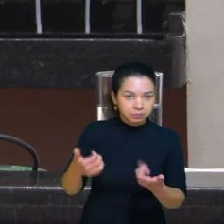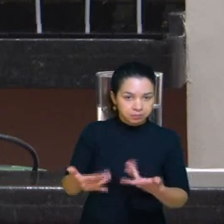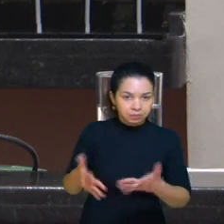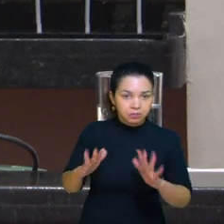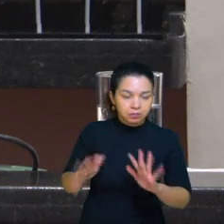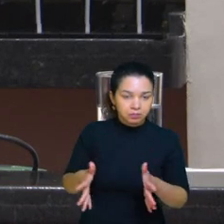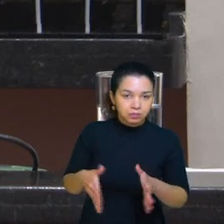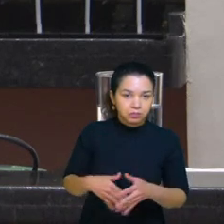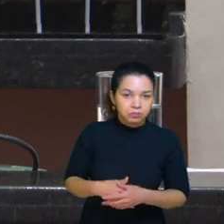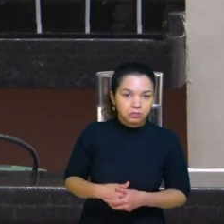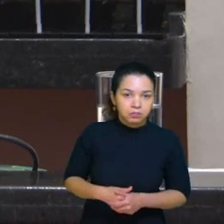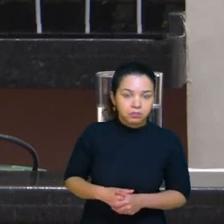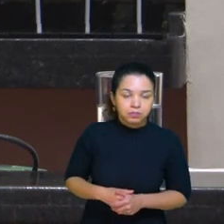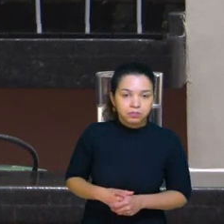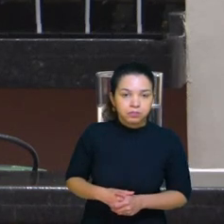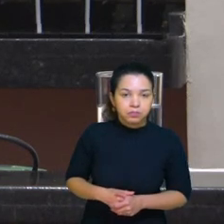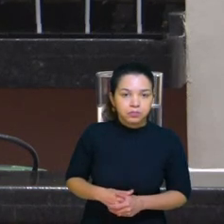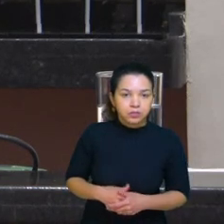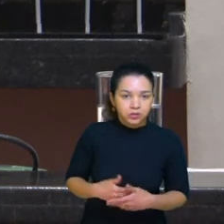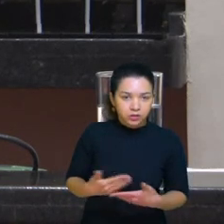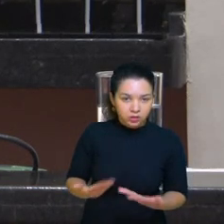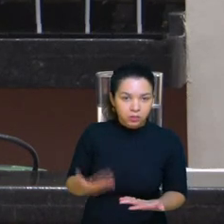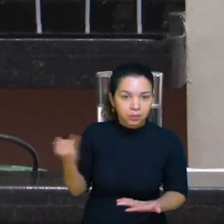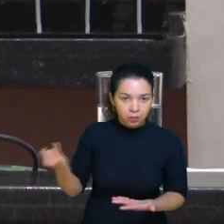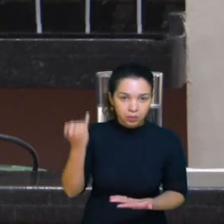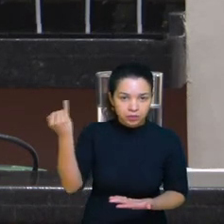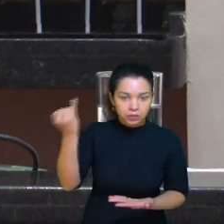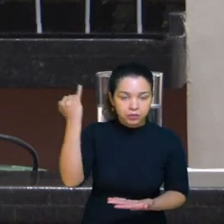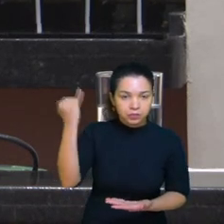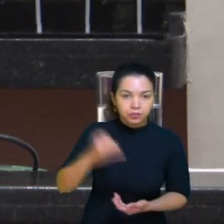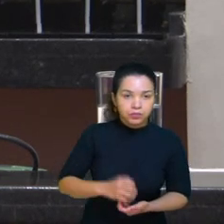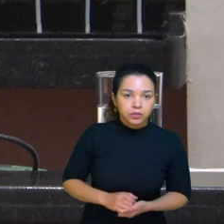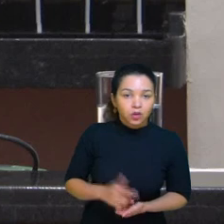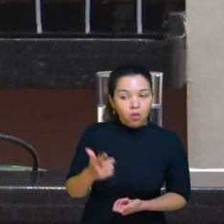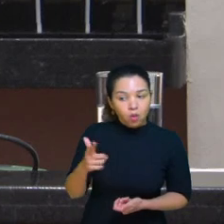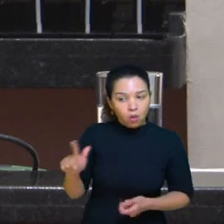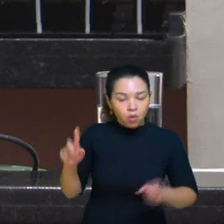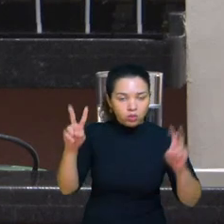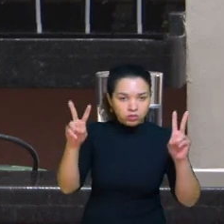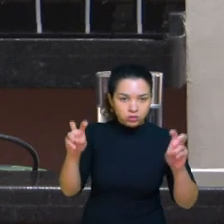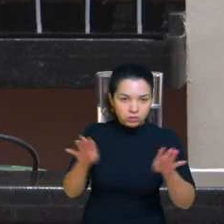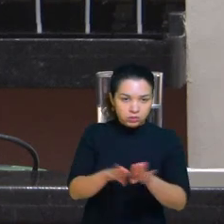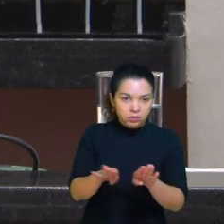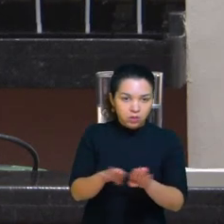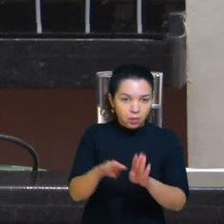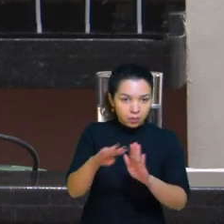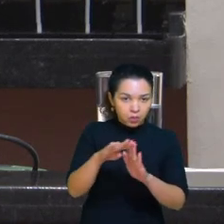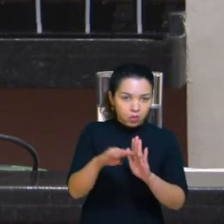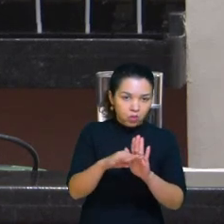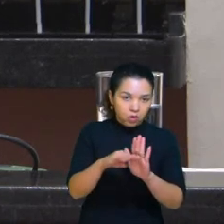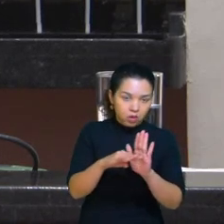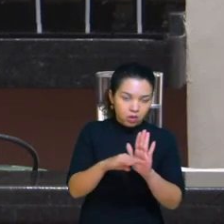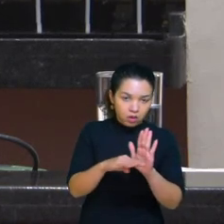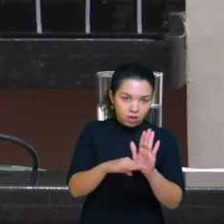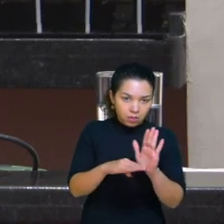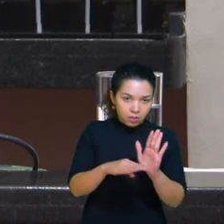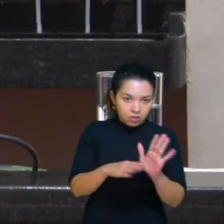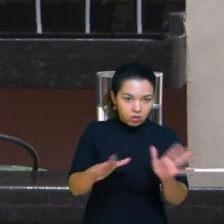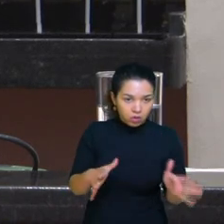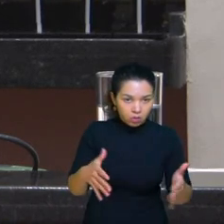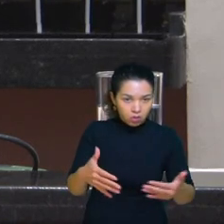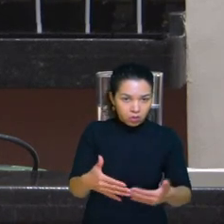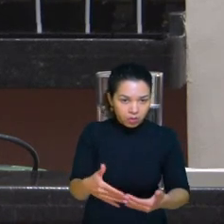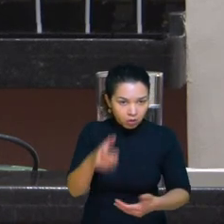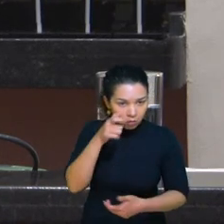né então eu Eu acho que isso é uma coisa importante a outra questão é o programa de acolhimento e acompanhamento e